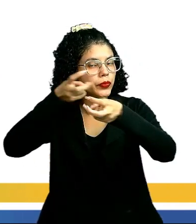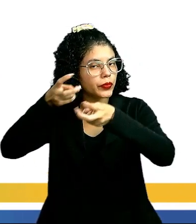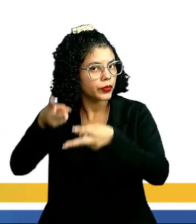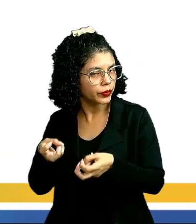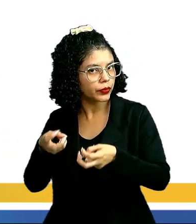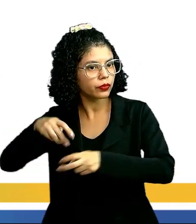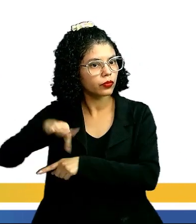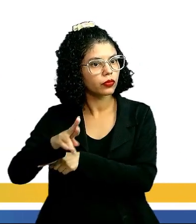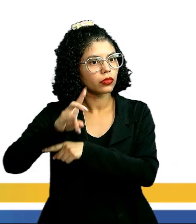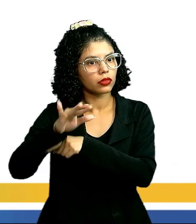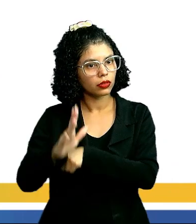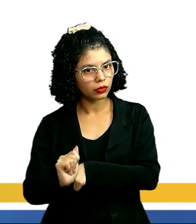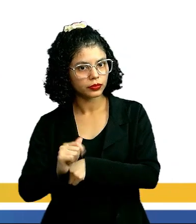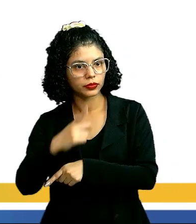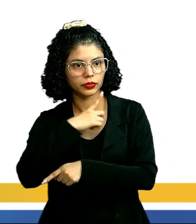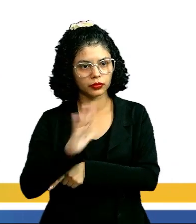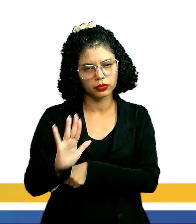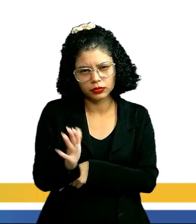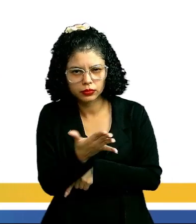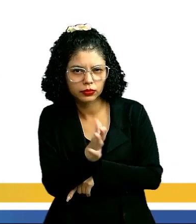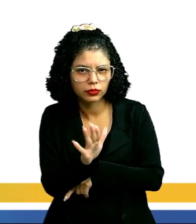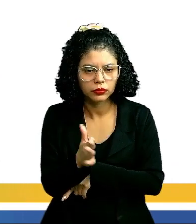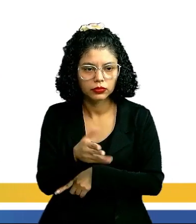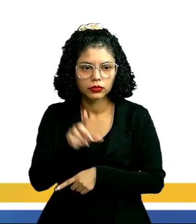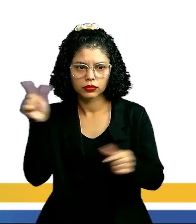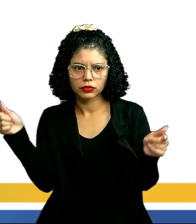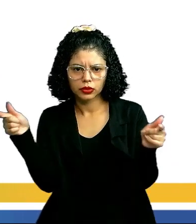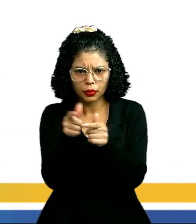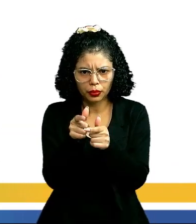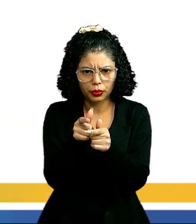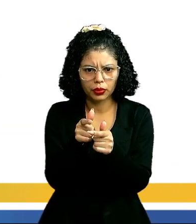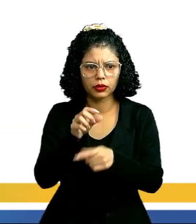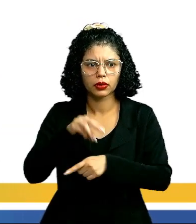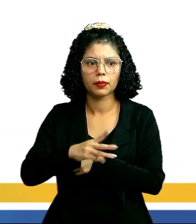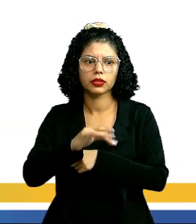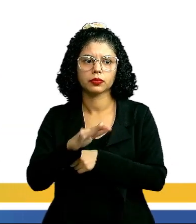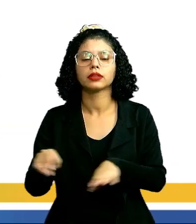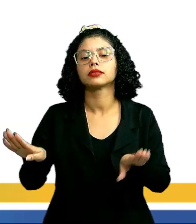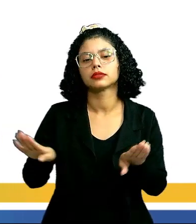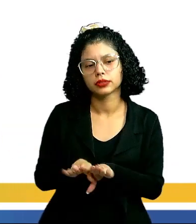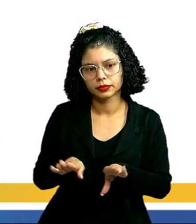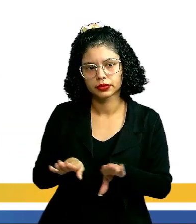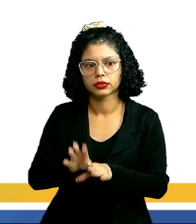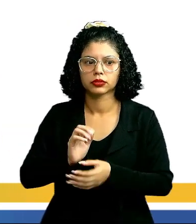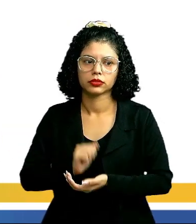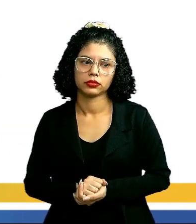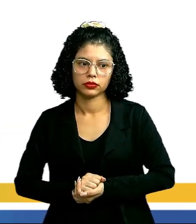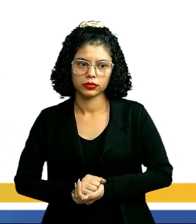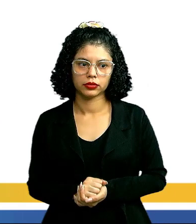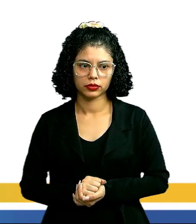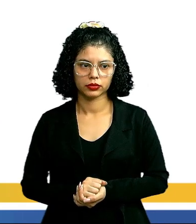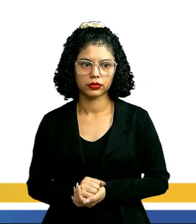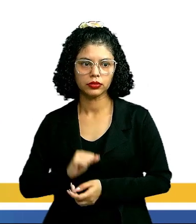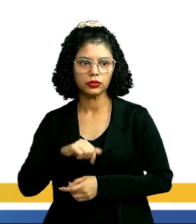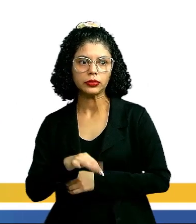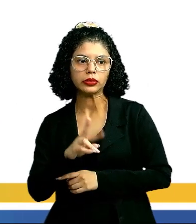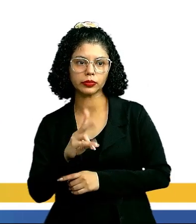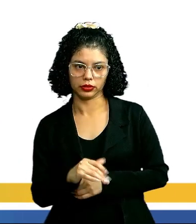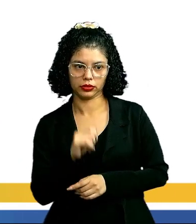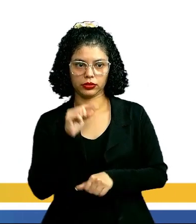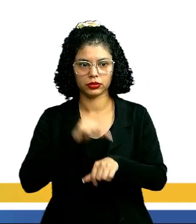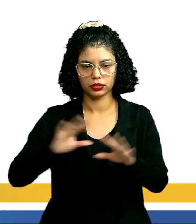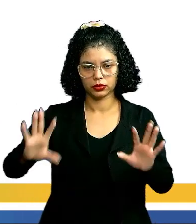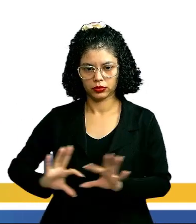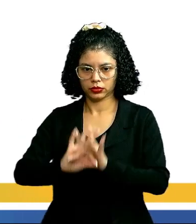os monotremados têm um período curto, os marsupiais também, tá? Só que os dos marsupiais, eles vão